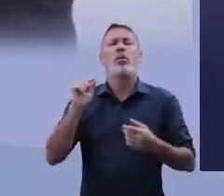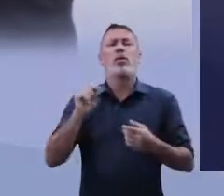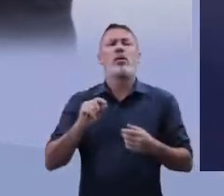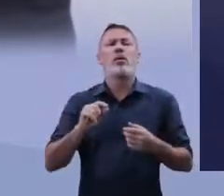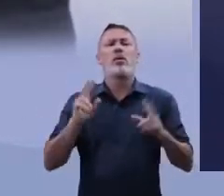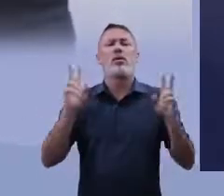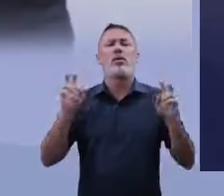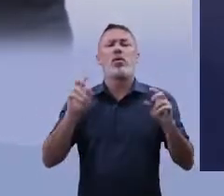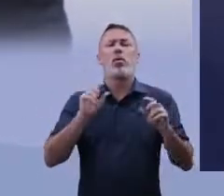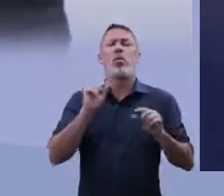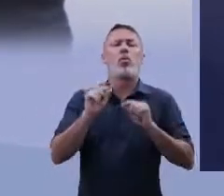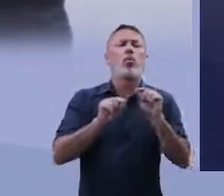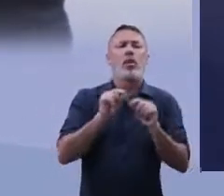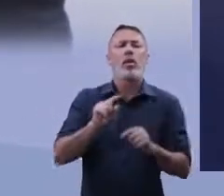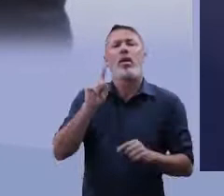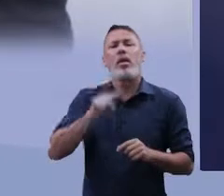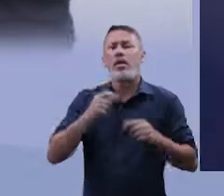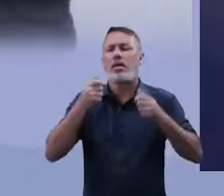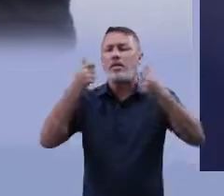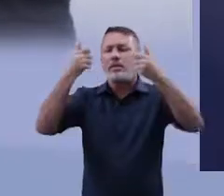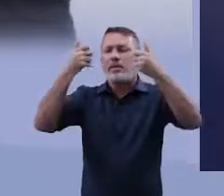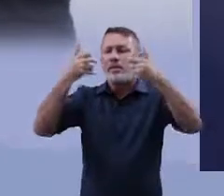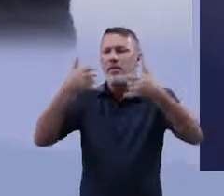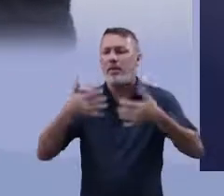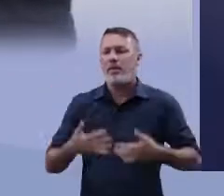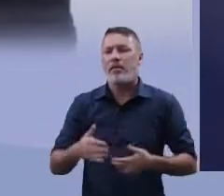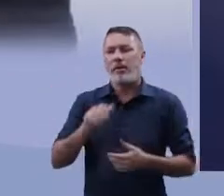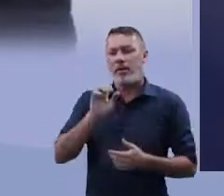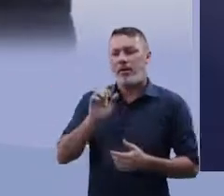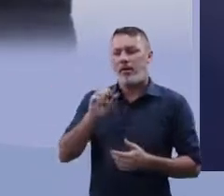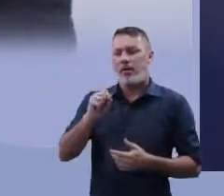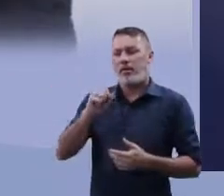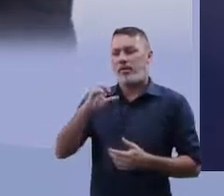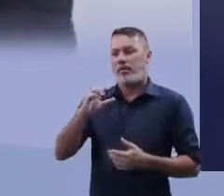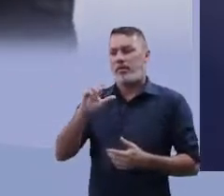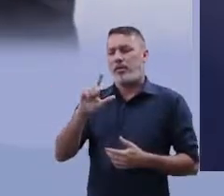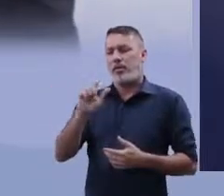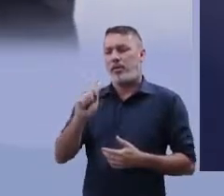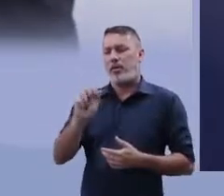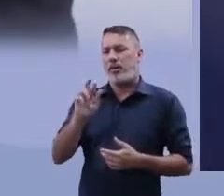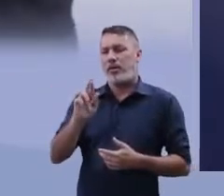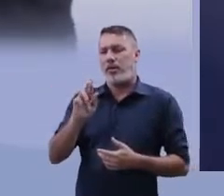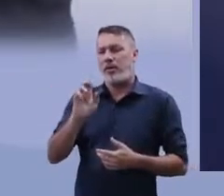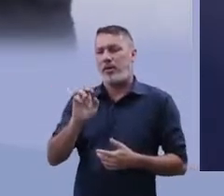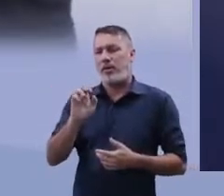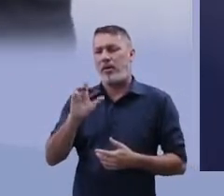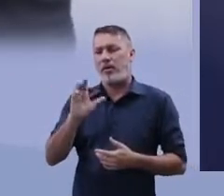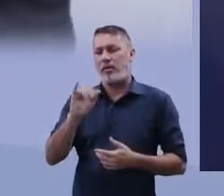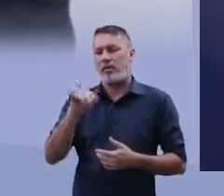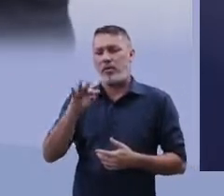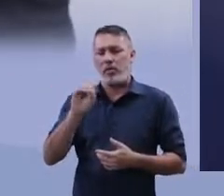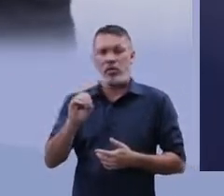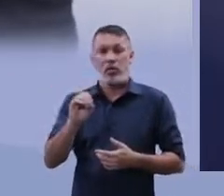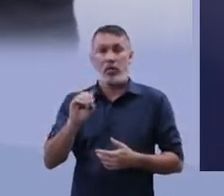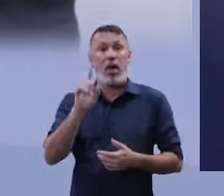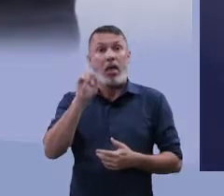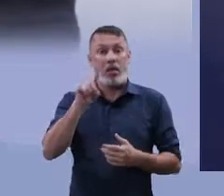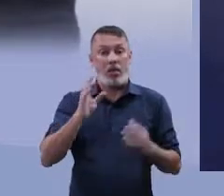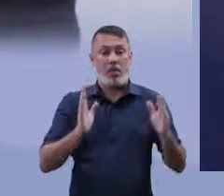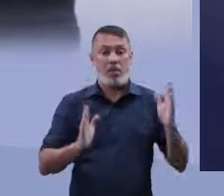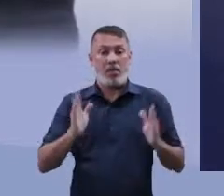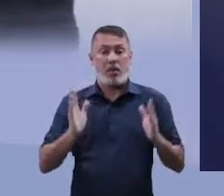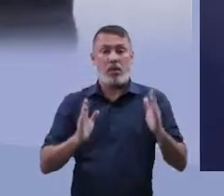as luzes, e isso é entendido então como o precursor desse período chamado iluminismo, né? Como que